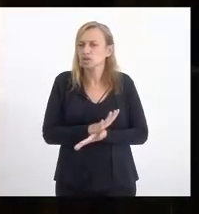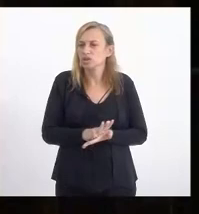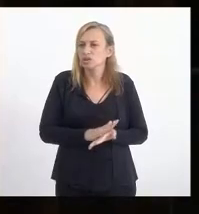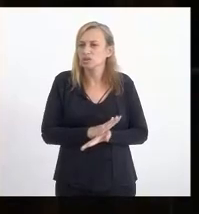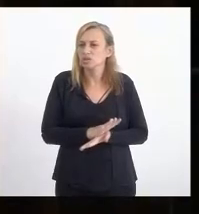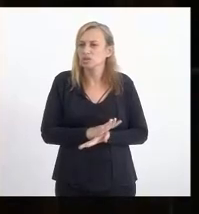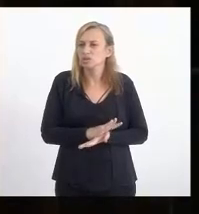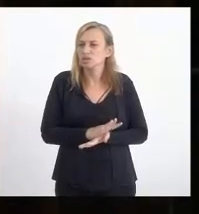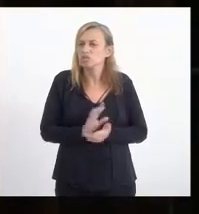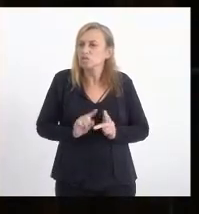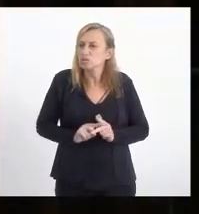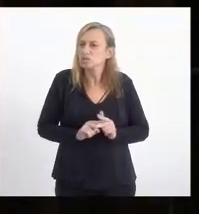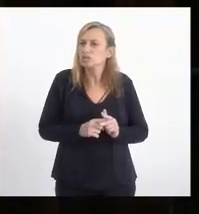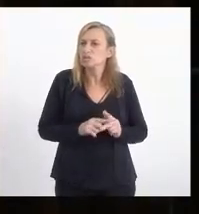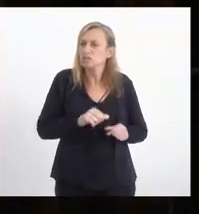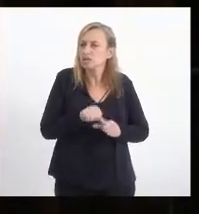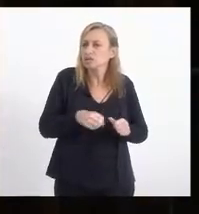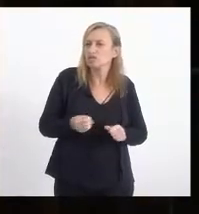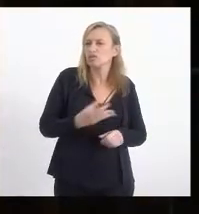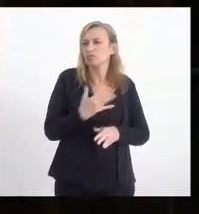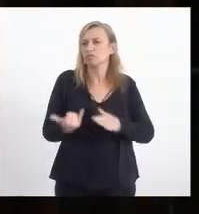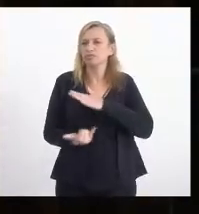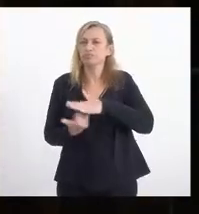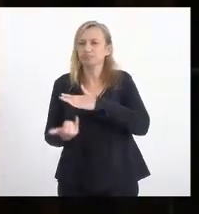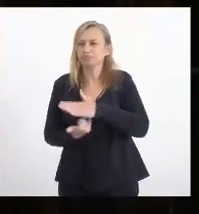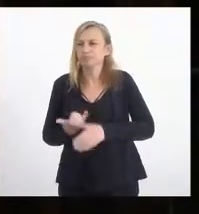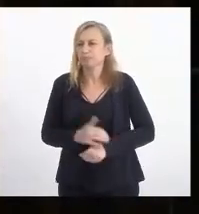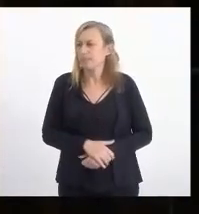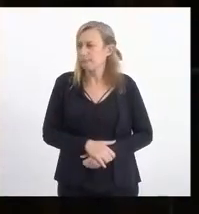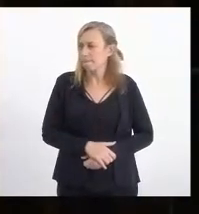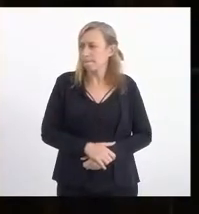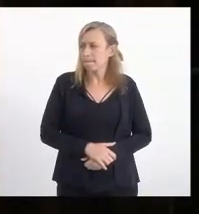é uma reforma nas instituições